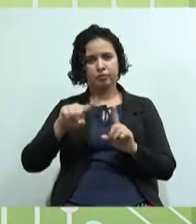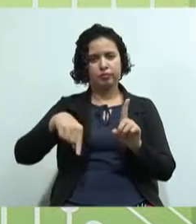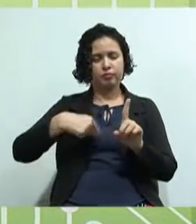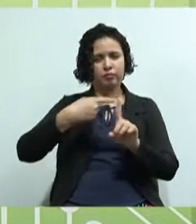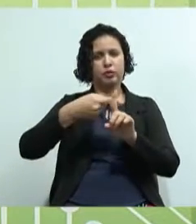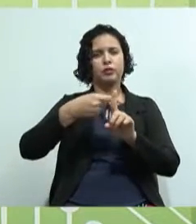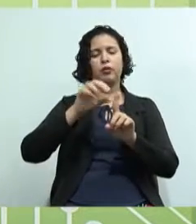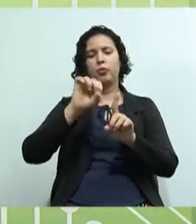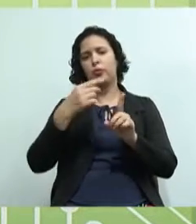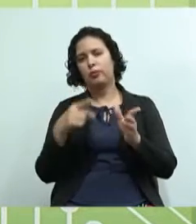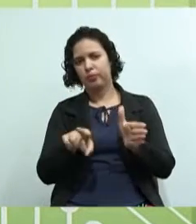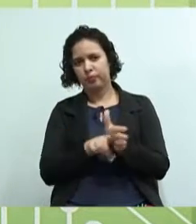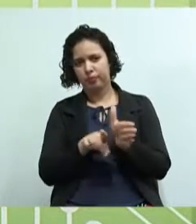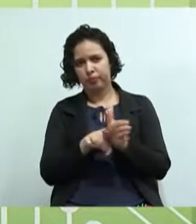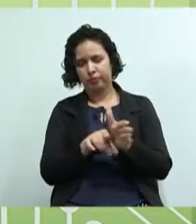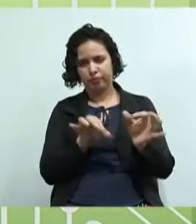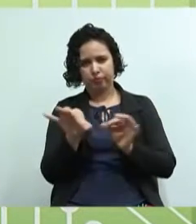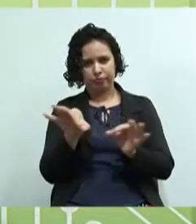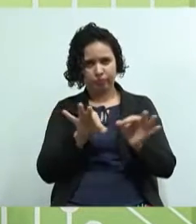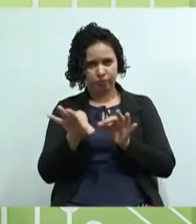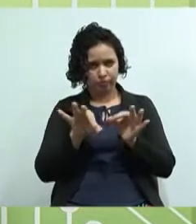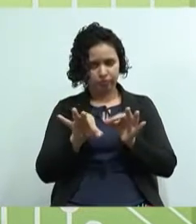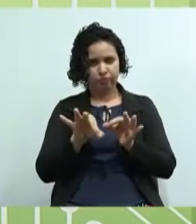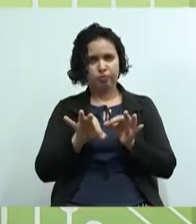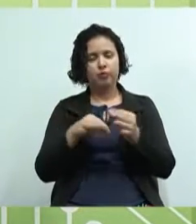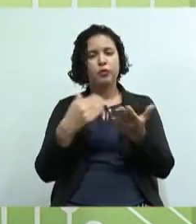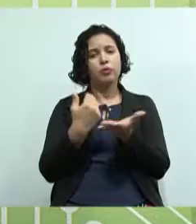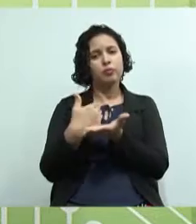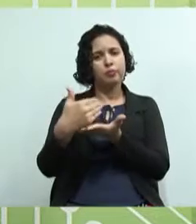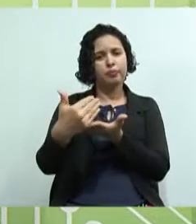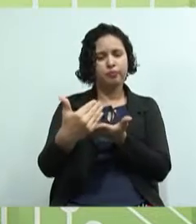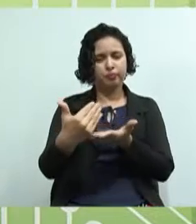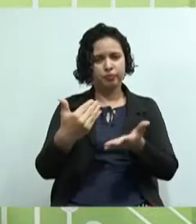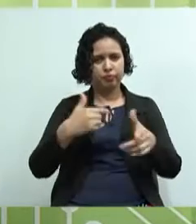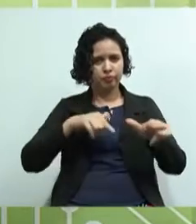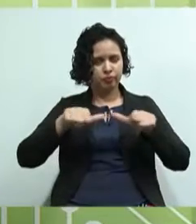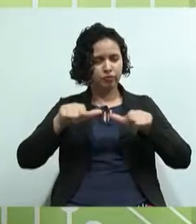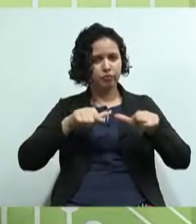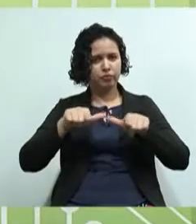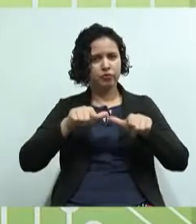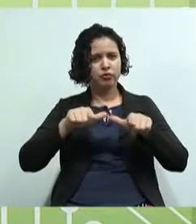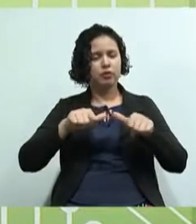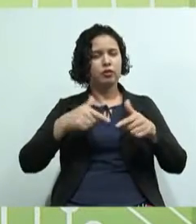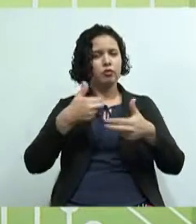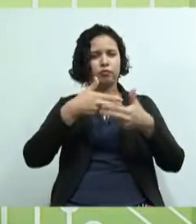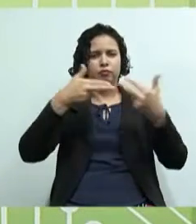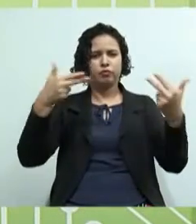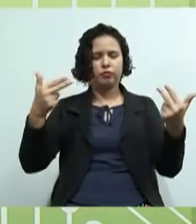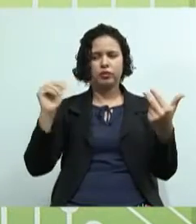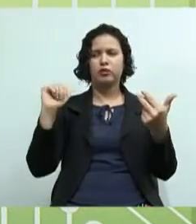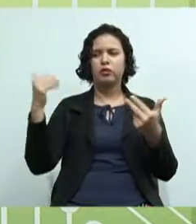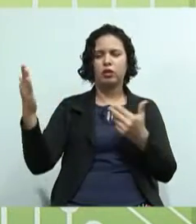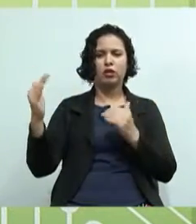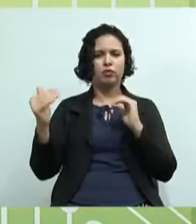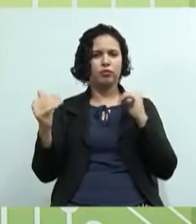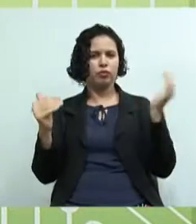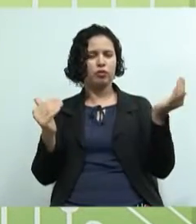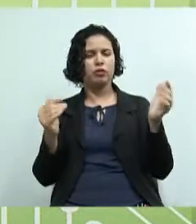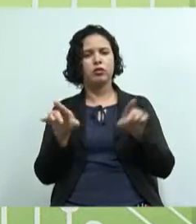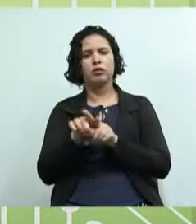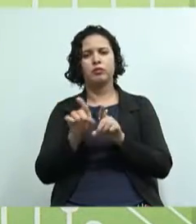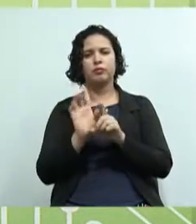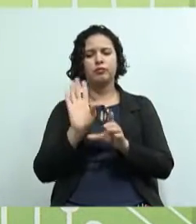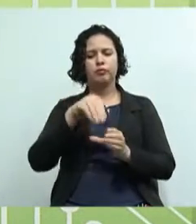ou negativos no planejamento, tá bom? Então o planejamento começou a trabalhar isso já, opa, as variáveis externas e, é claro, as internas